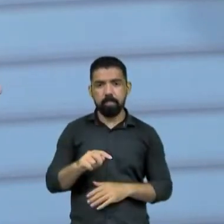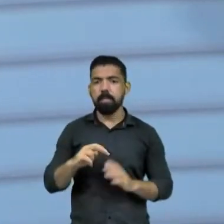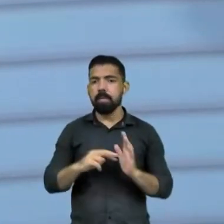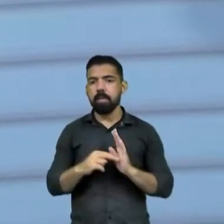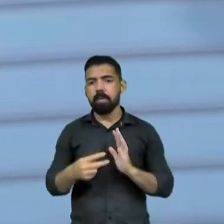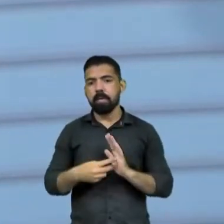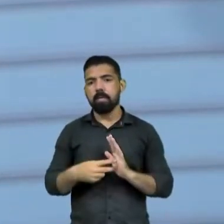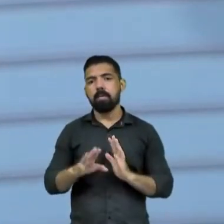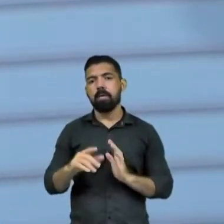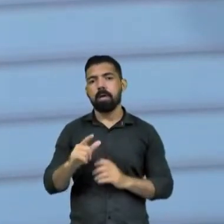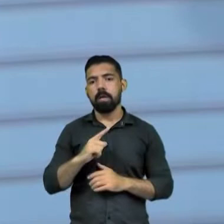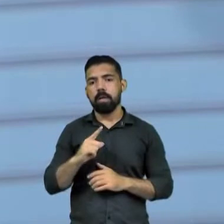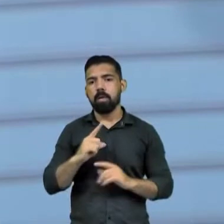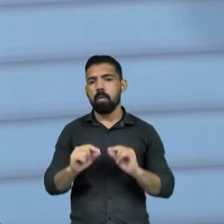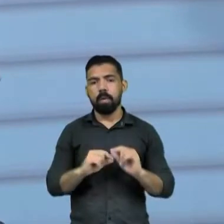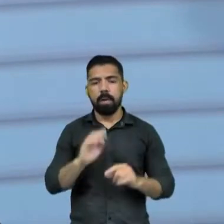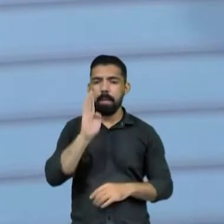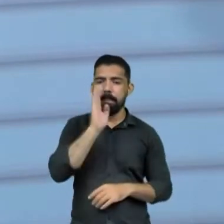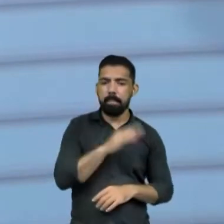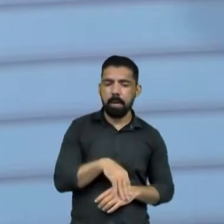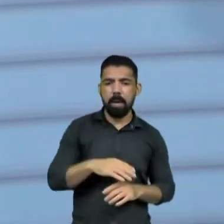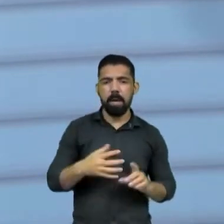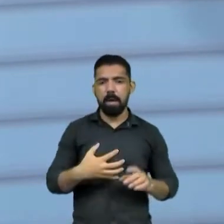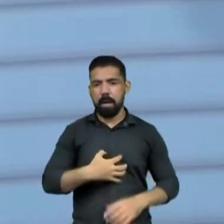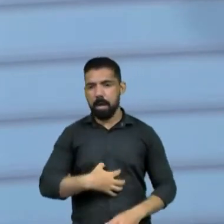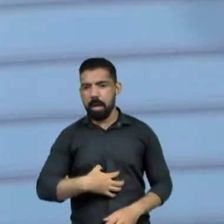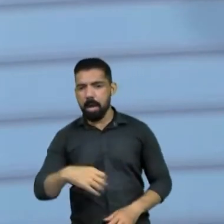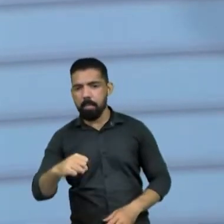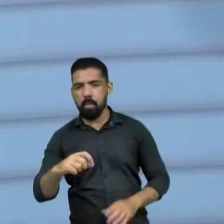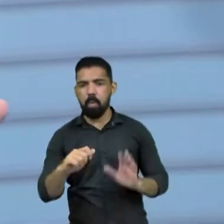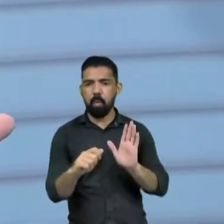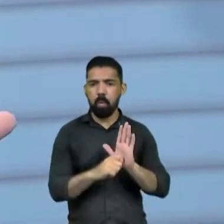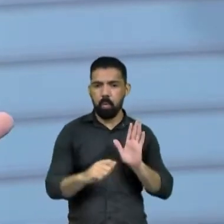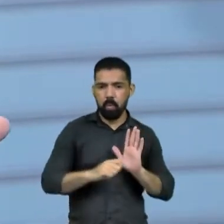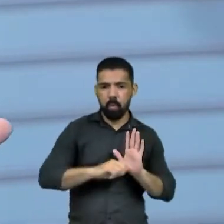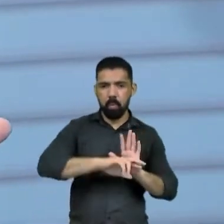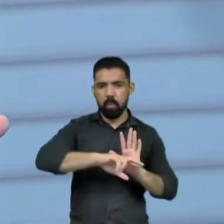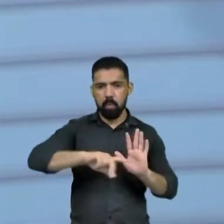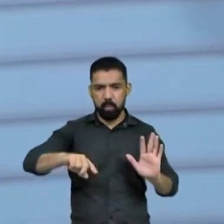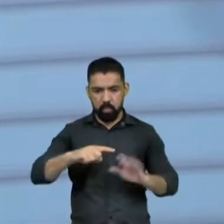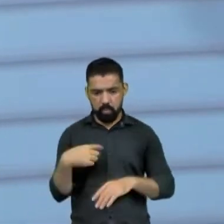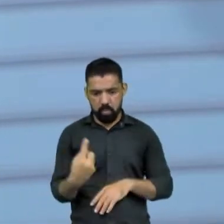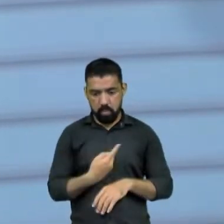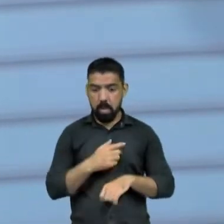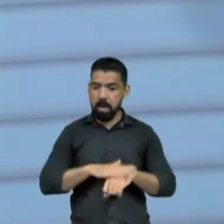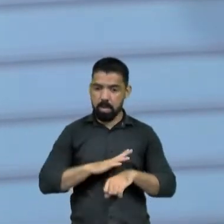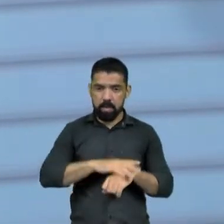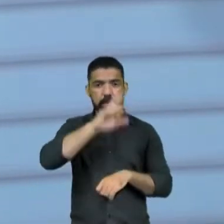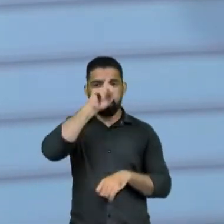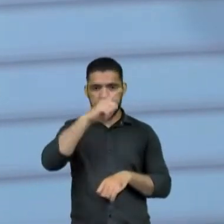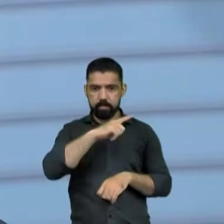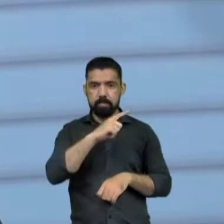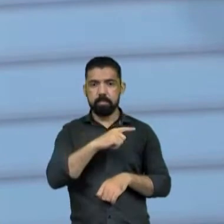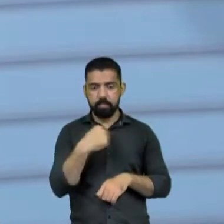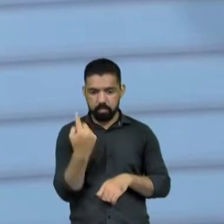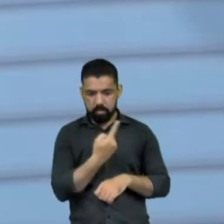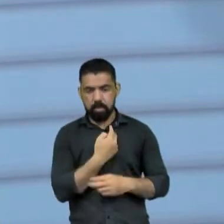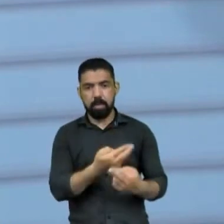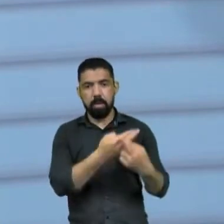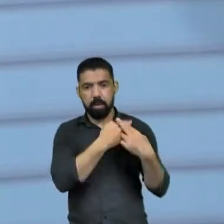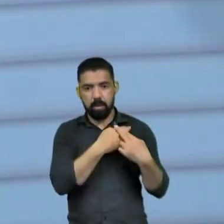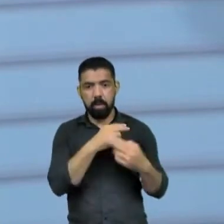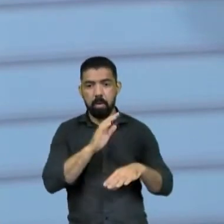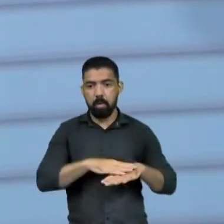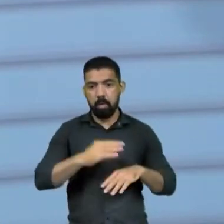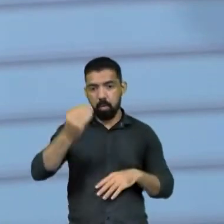favela Porque existe aborto Porque existe a drogas porque é porque nós estamos administrando mal o nosso planeta é então isso é uma coisa nossa nós